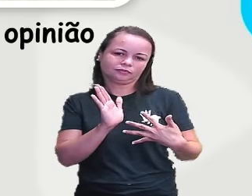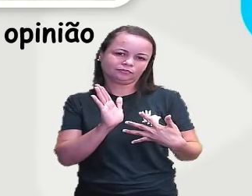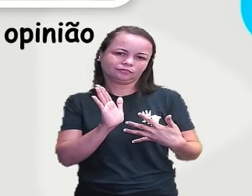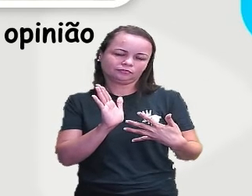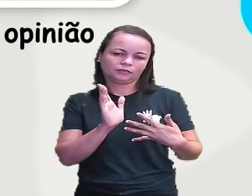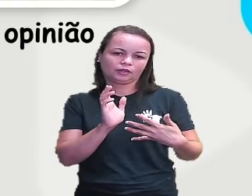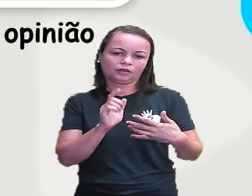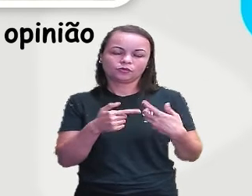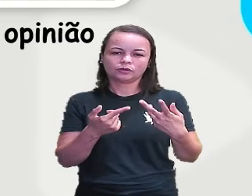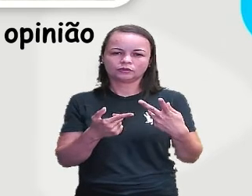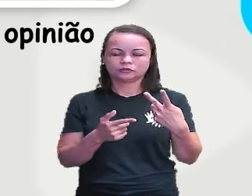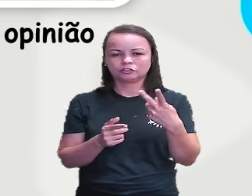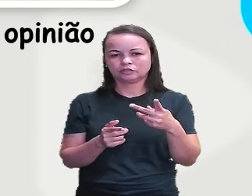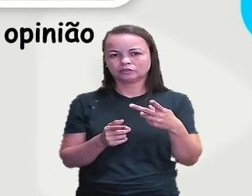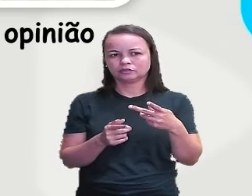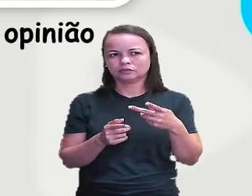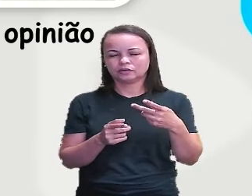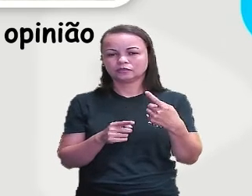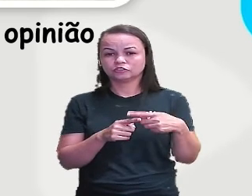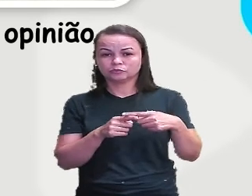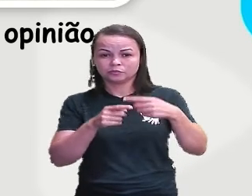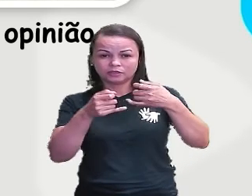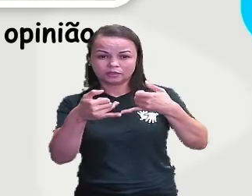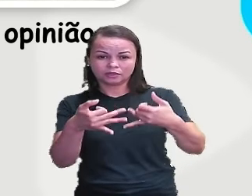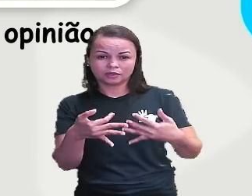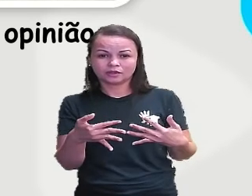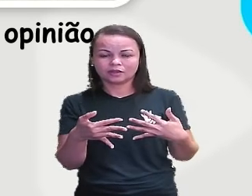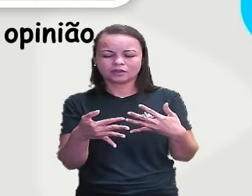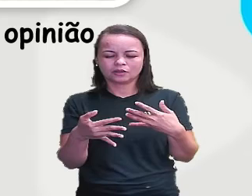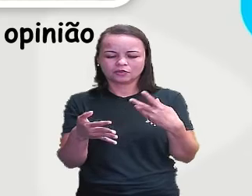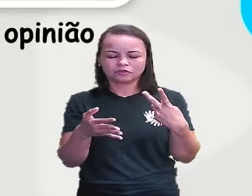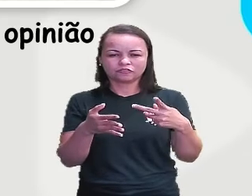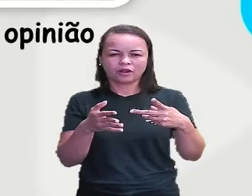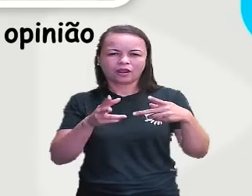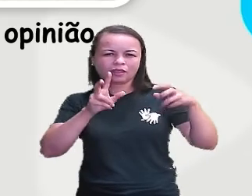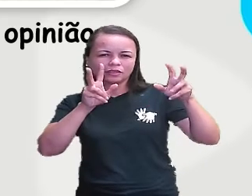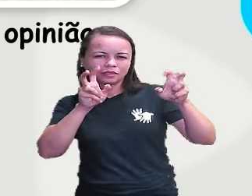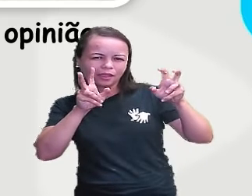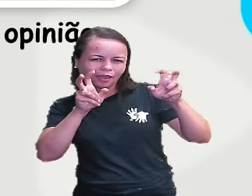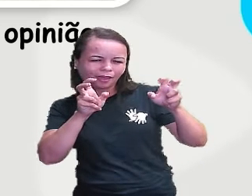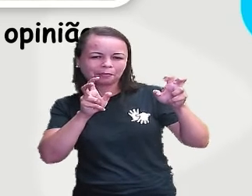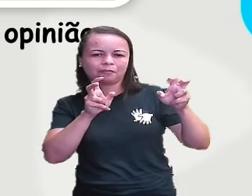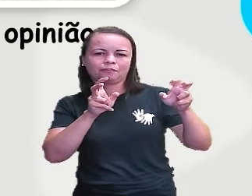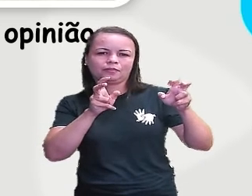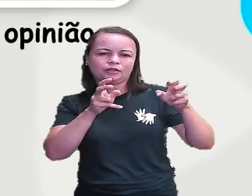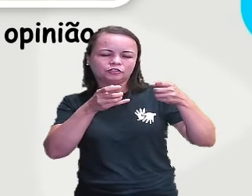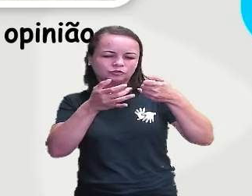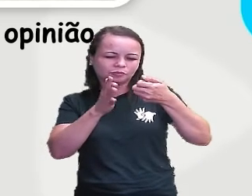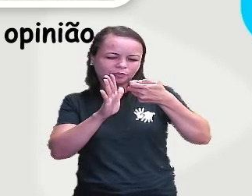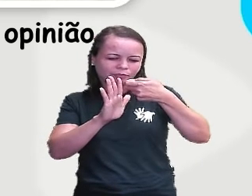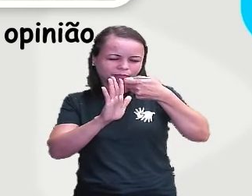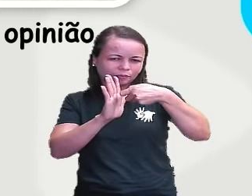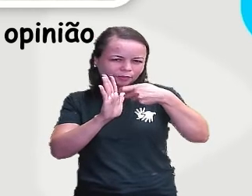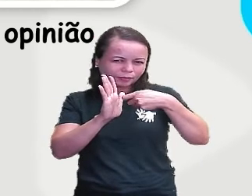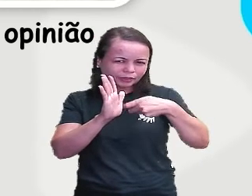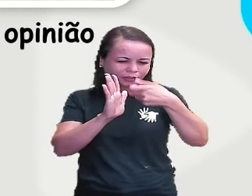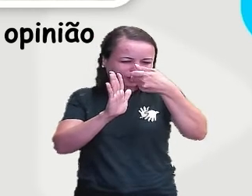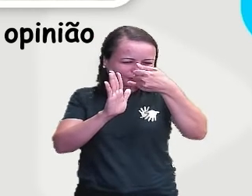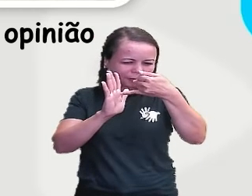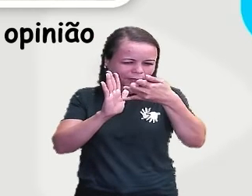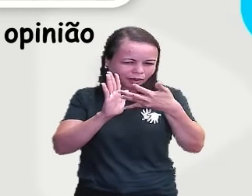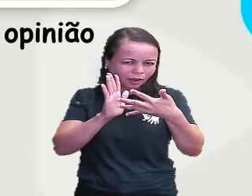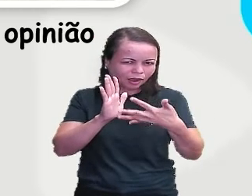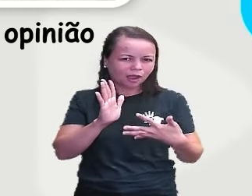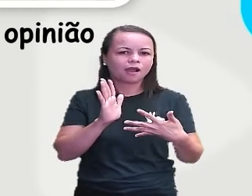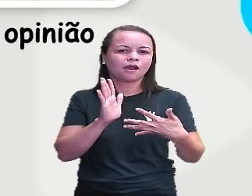Quando nós vamos ali falar sobre um tema, falar sobre um assunto, eu vou expor ali os meus